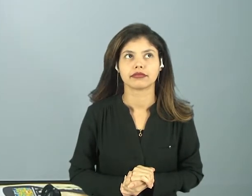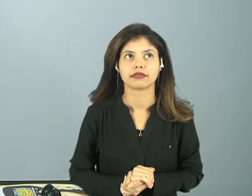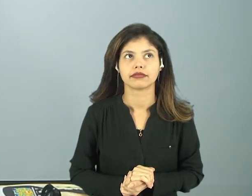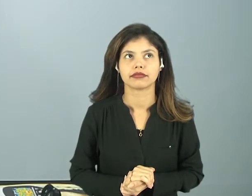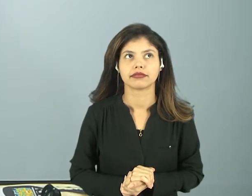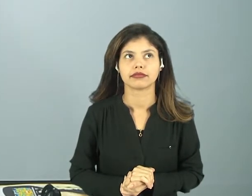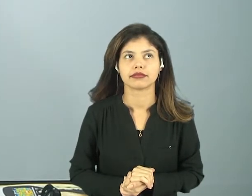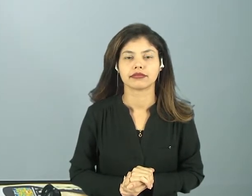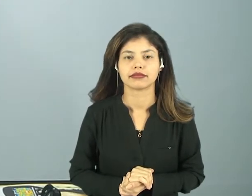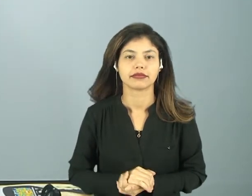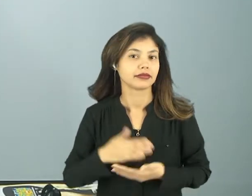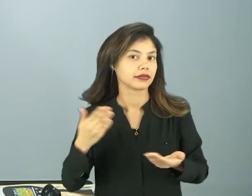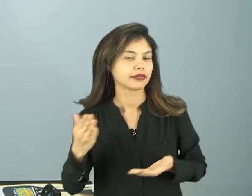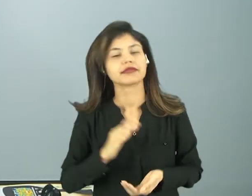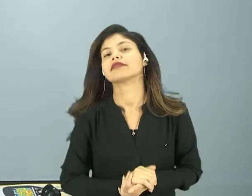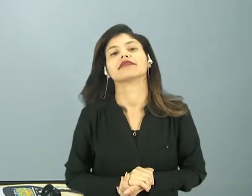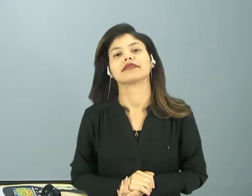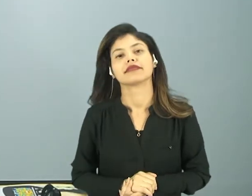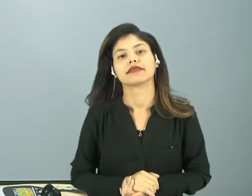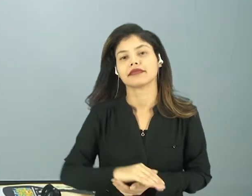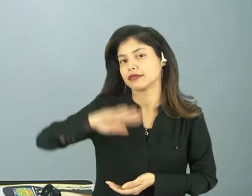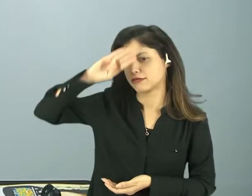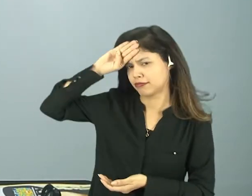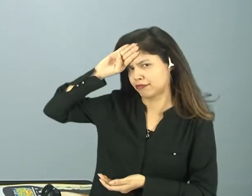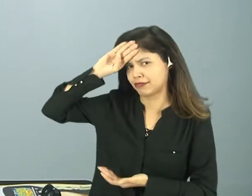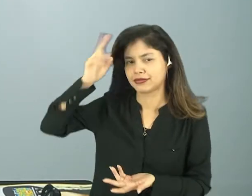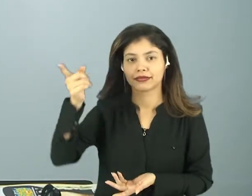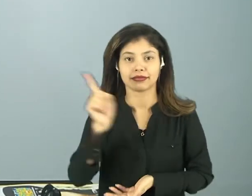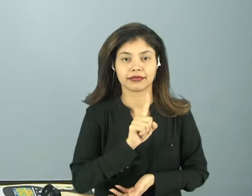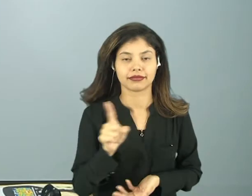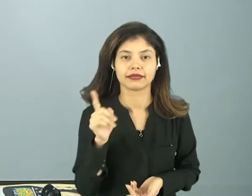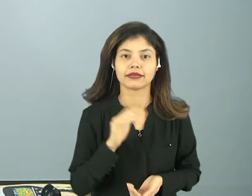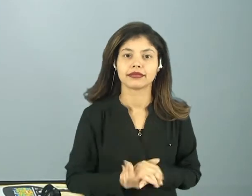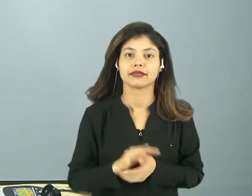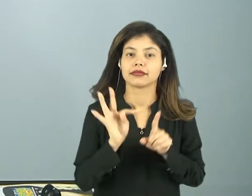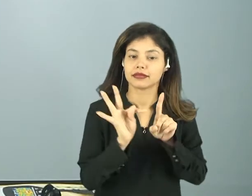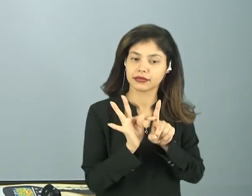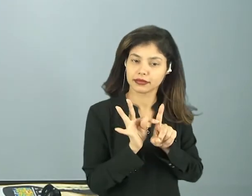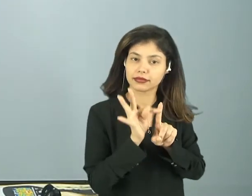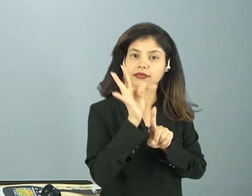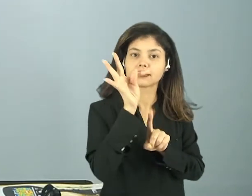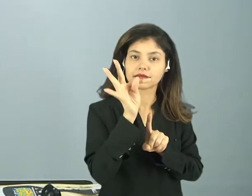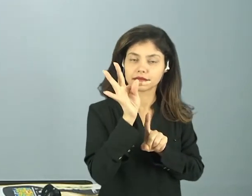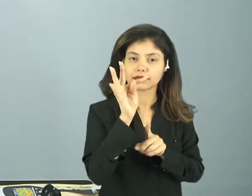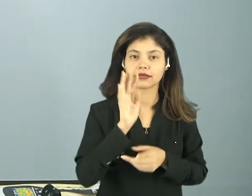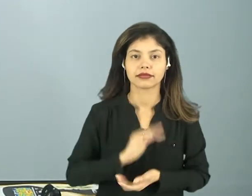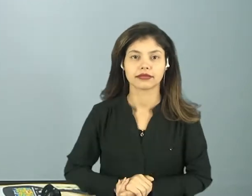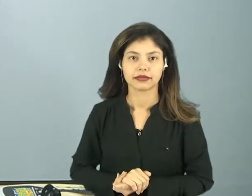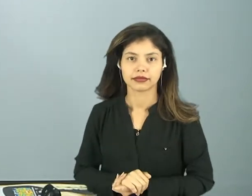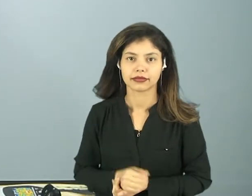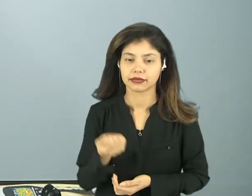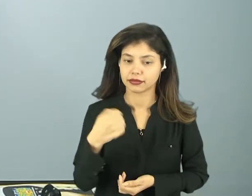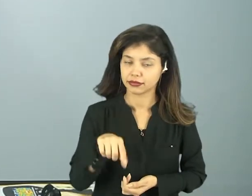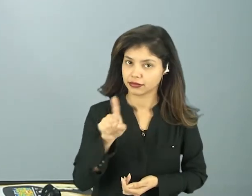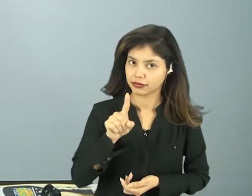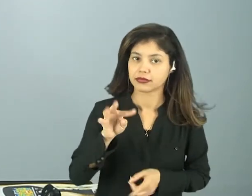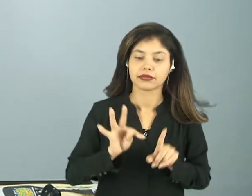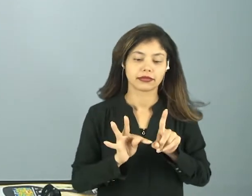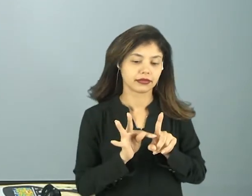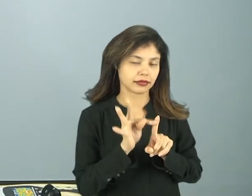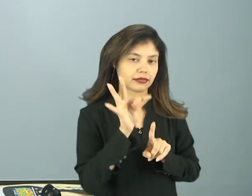que eu estou toda hora falando febre. Não é febre, é temperatura, ela não está com febre, tudo